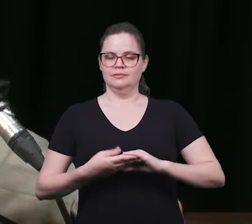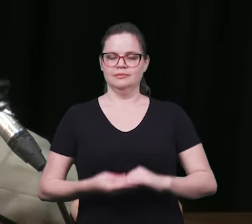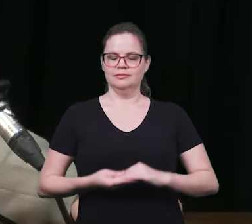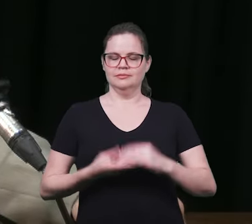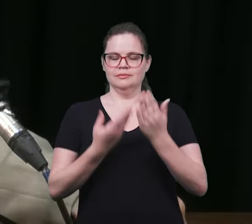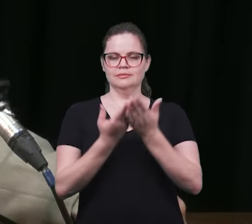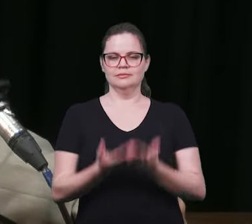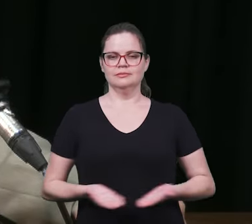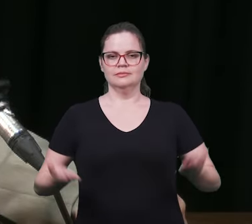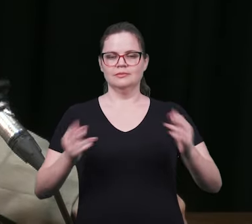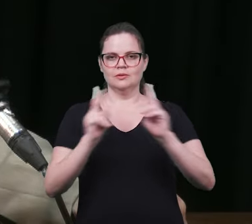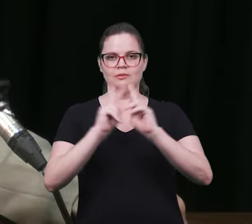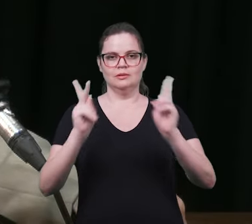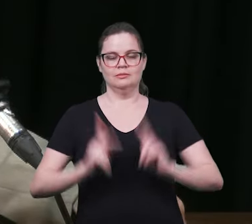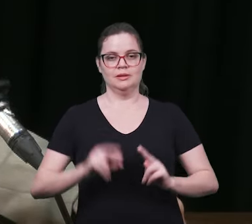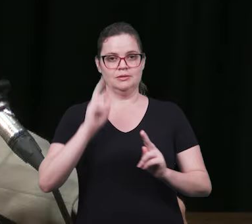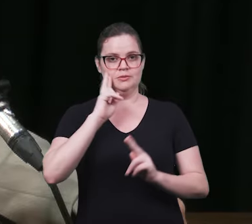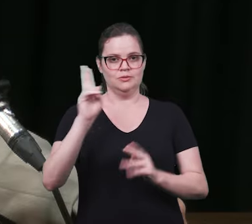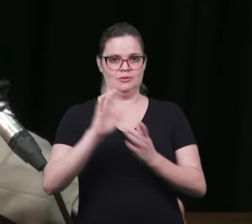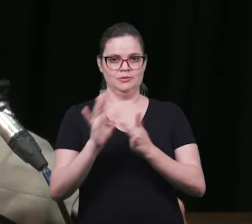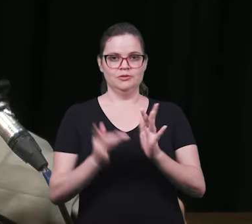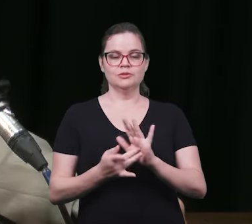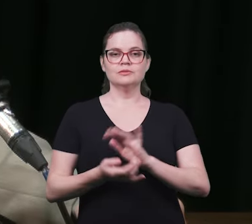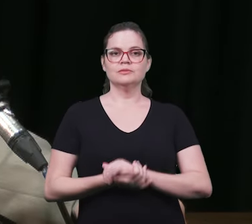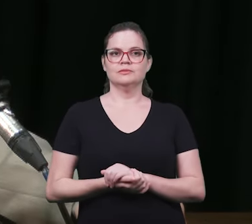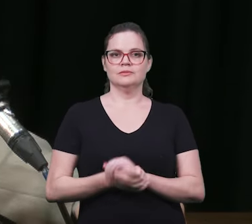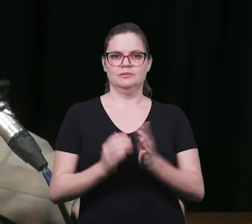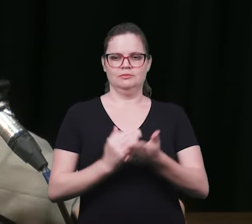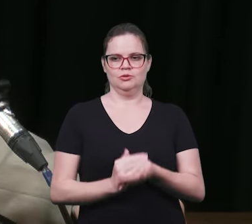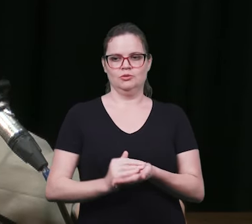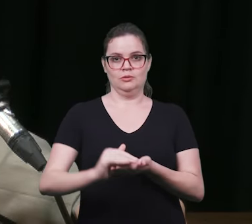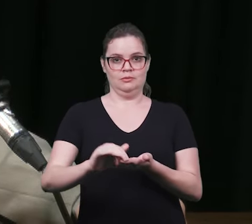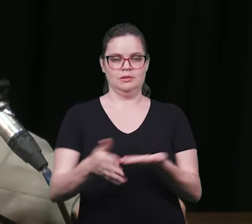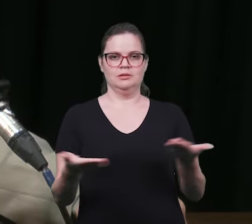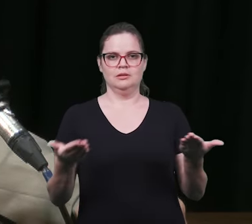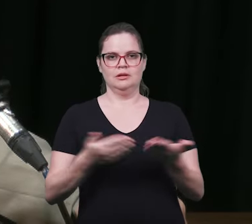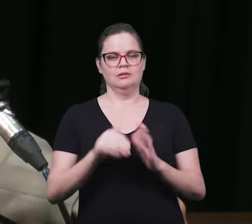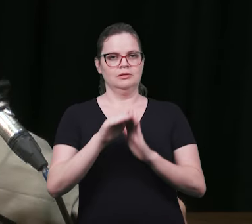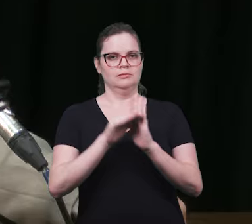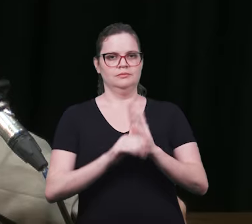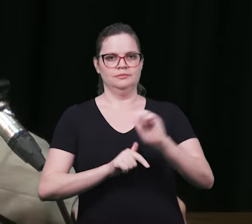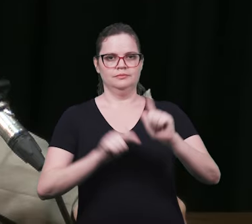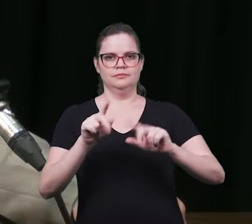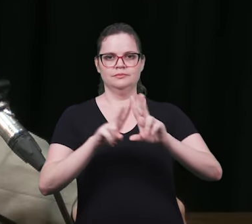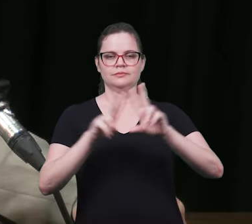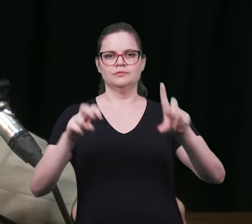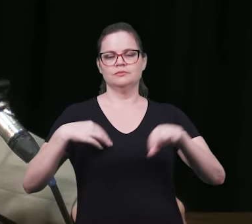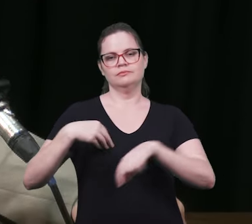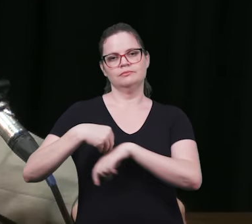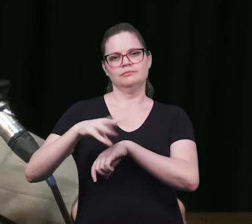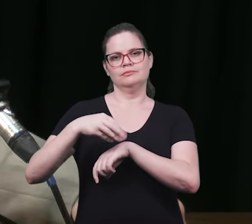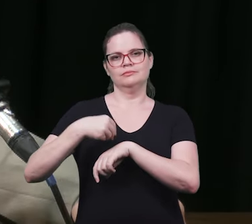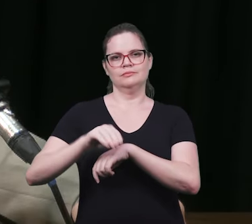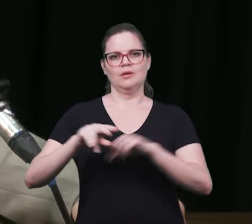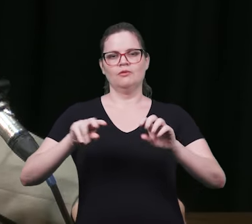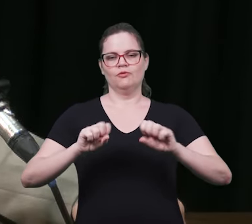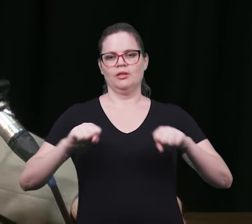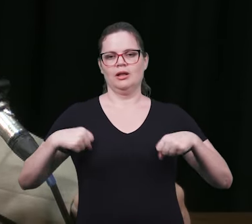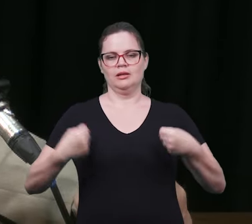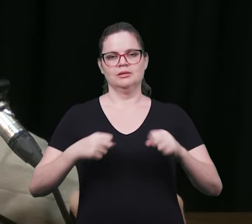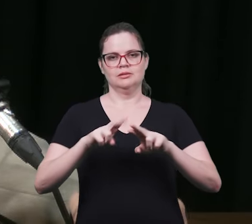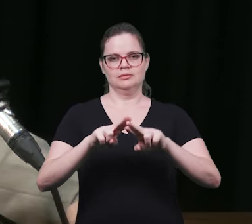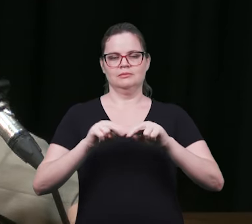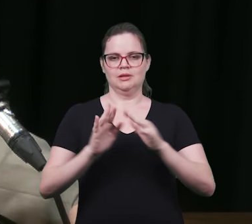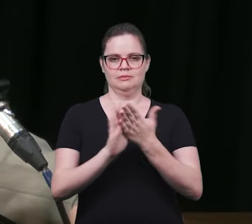Nós cumprimentamos a todos com a paz do Senhor Jesus. Estamos iniciando mais um programa Fortalecidos pela Palavra de